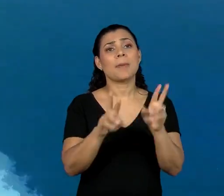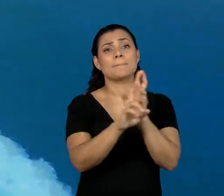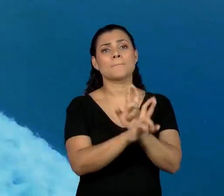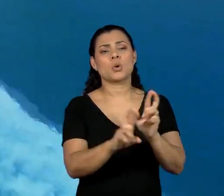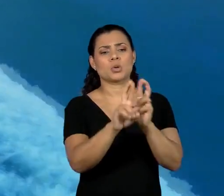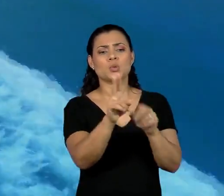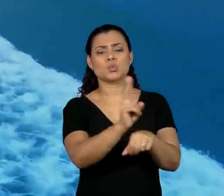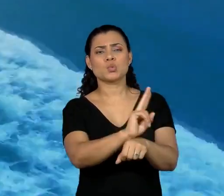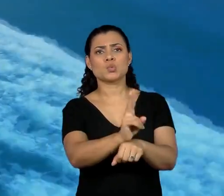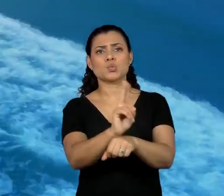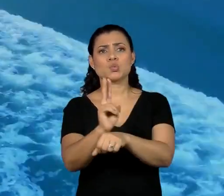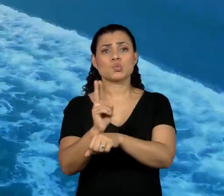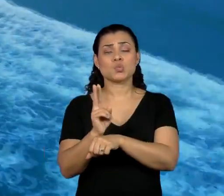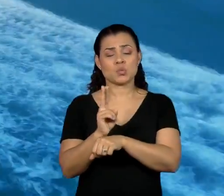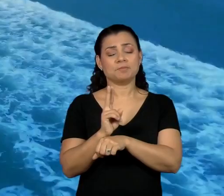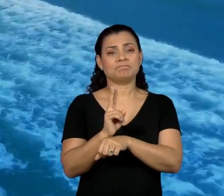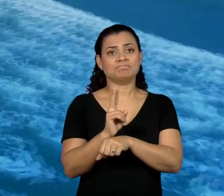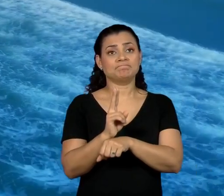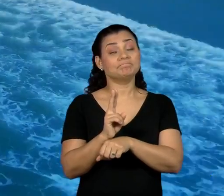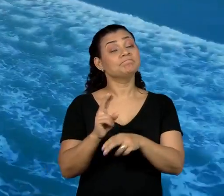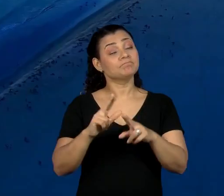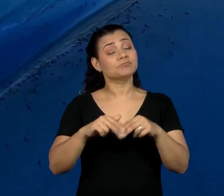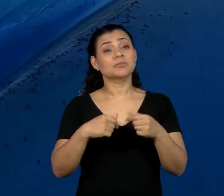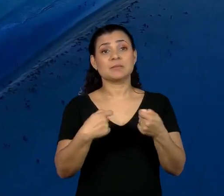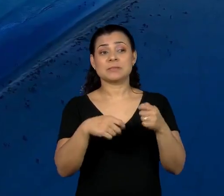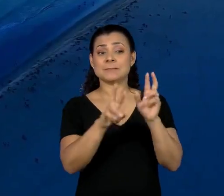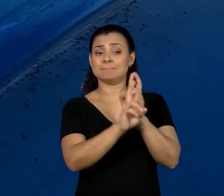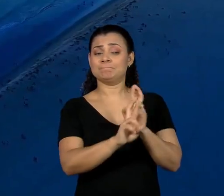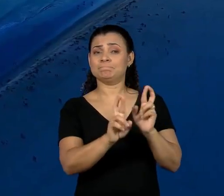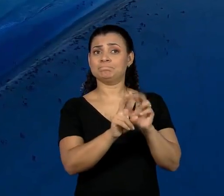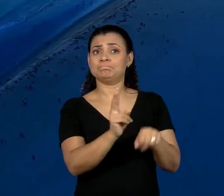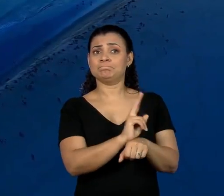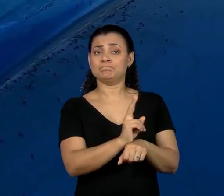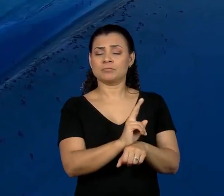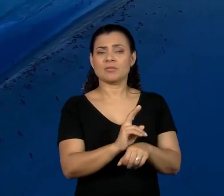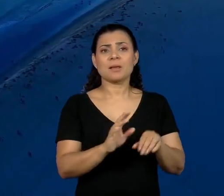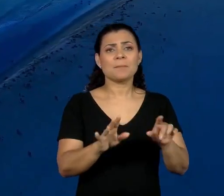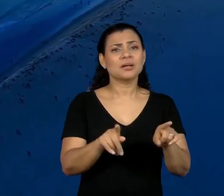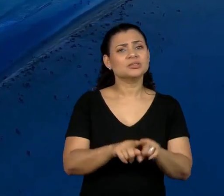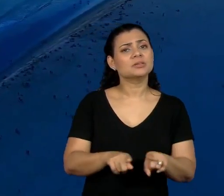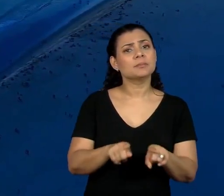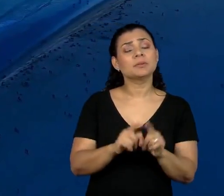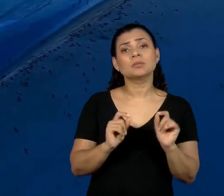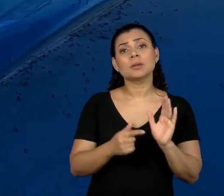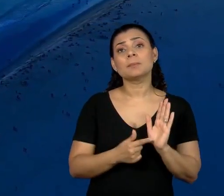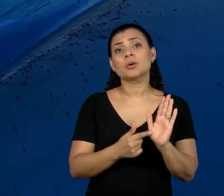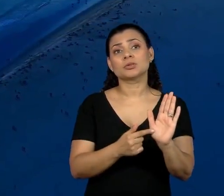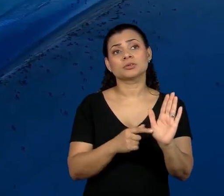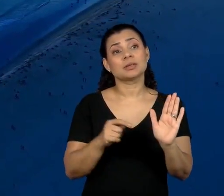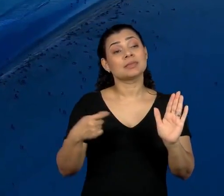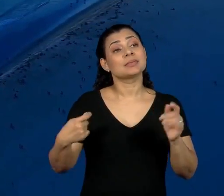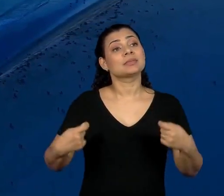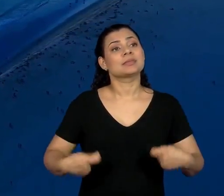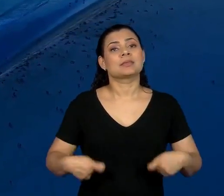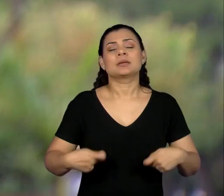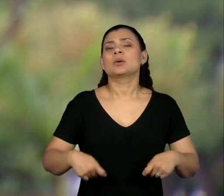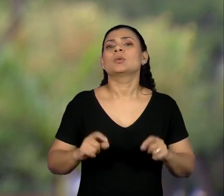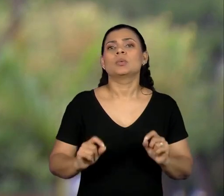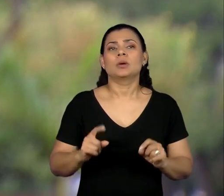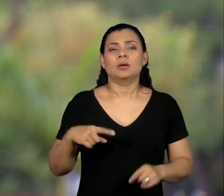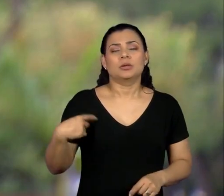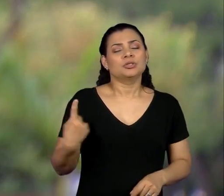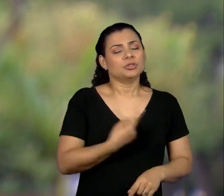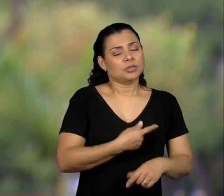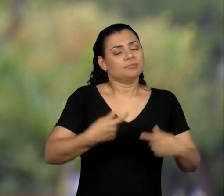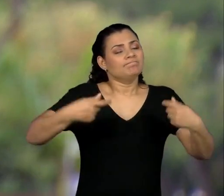monitoramento das políticas já existentes. Além disso, esse diagnóstico mostra a necessidade de